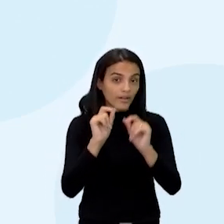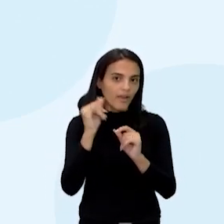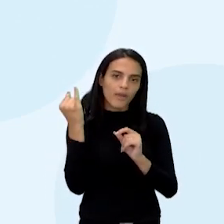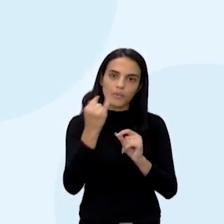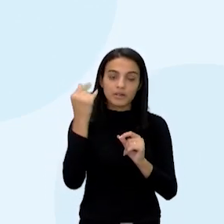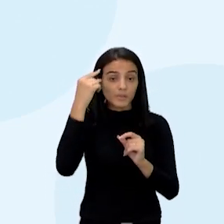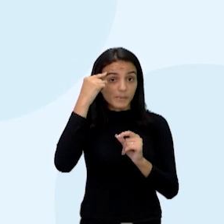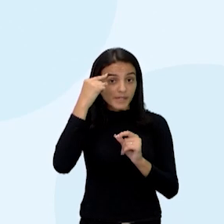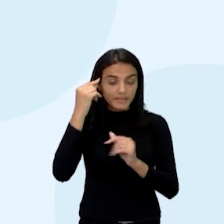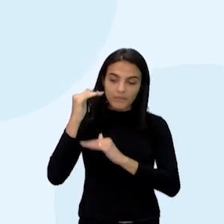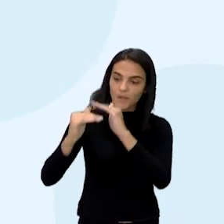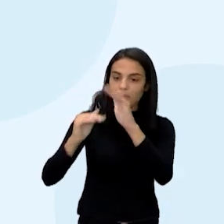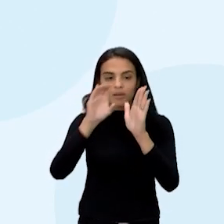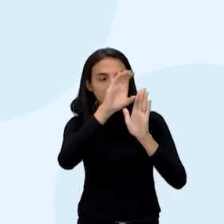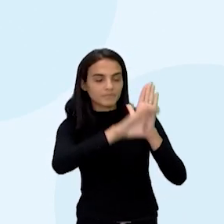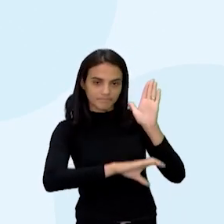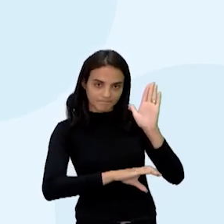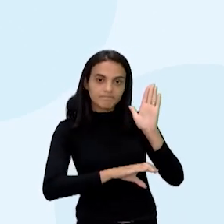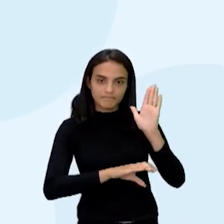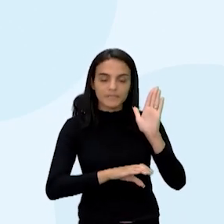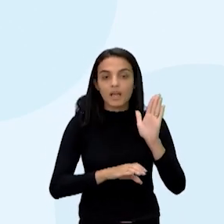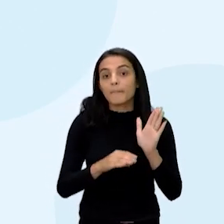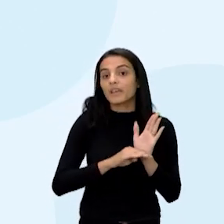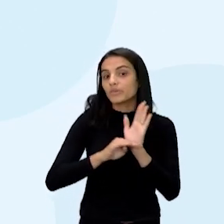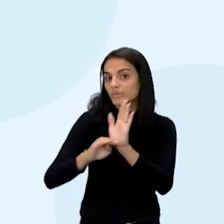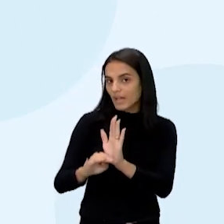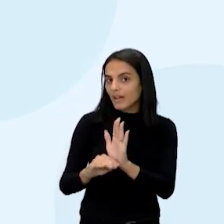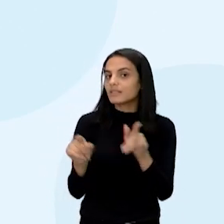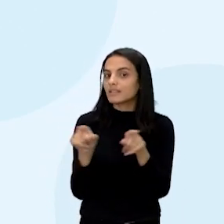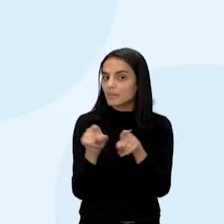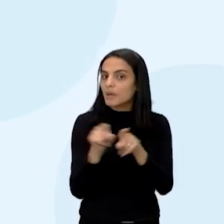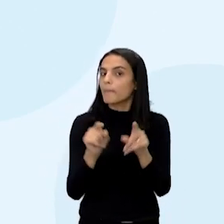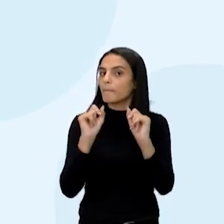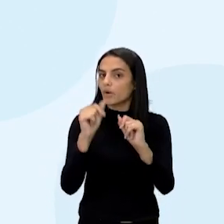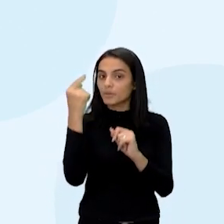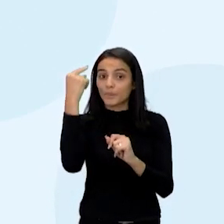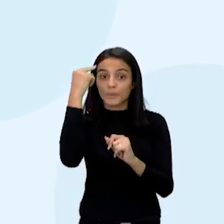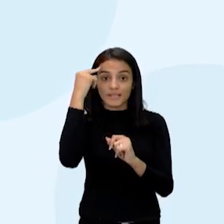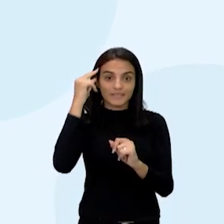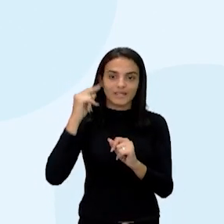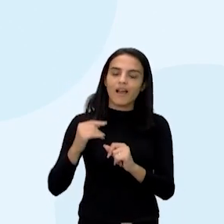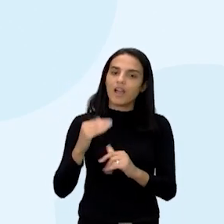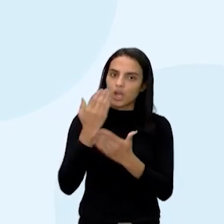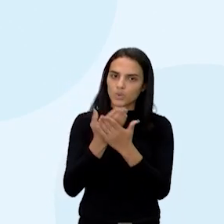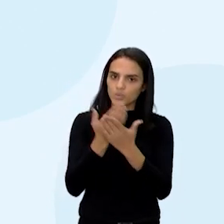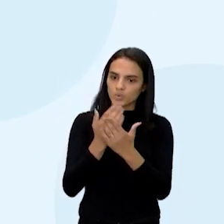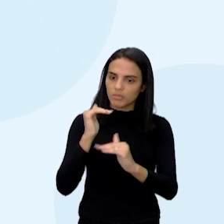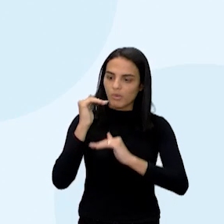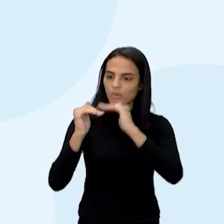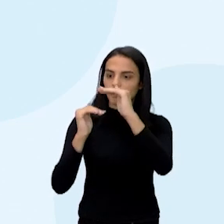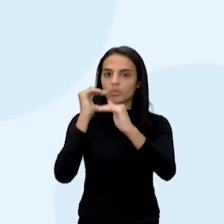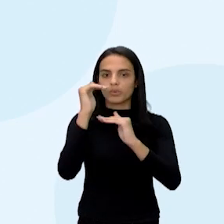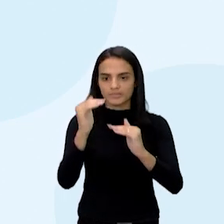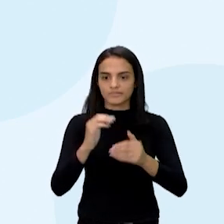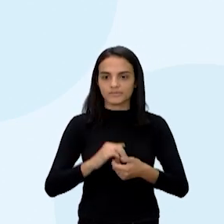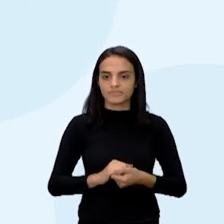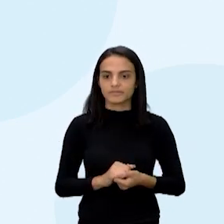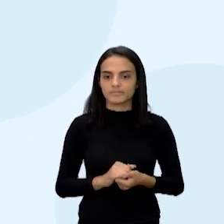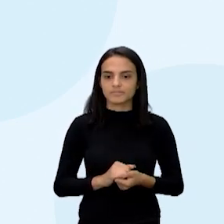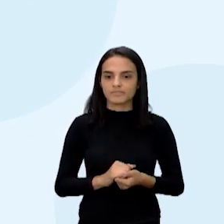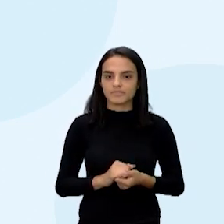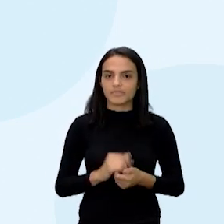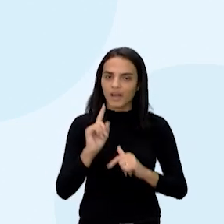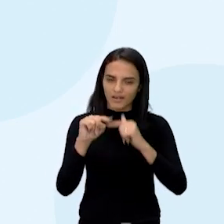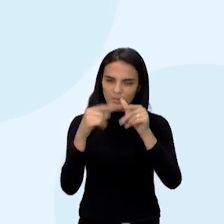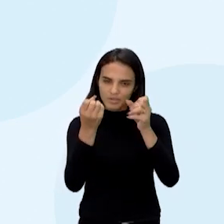pensar no enriquecimento curricular como uma estratégia, mas a gente também pode pensar na aceleração de estudos. E eu vou pontuar mais claramente